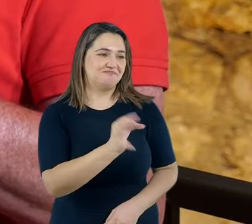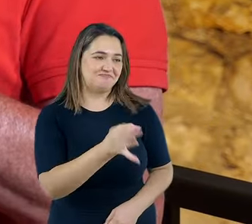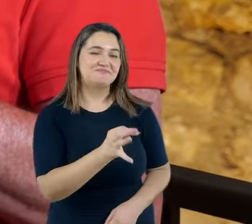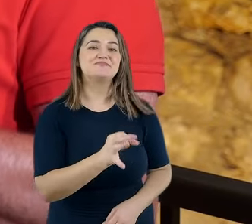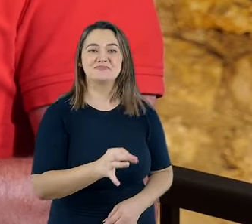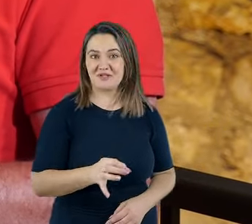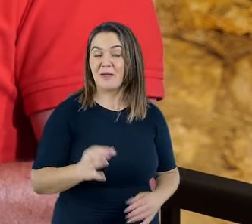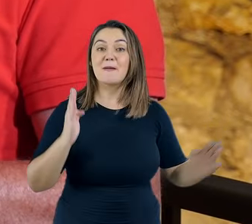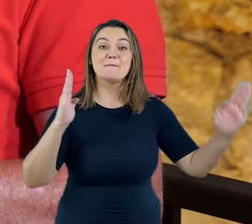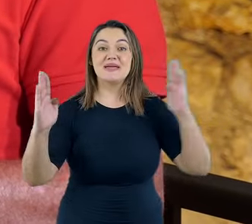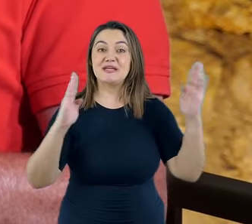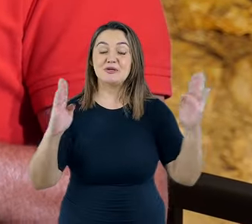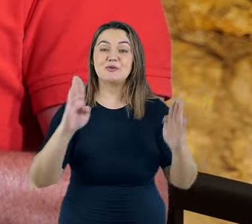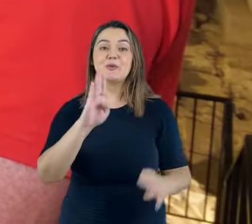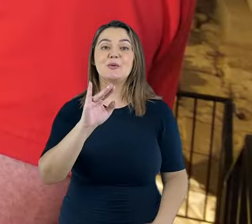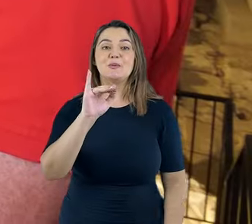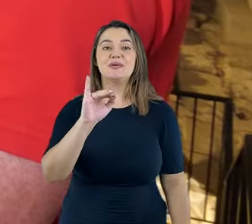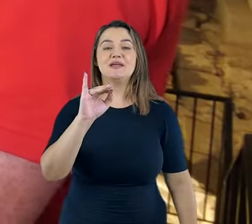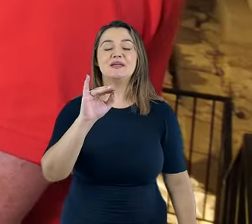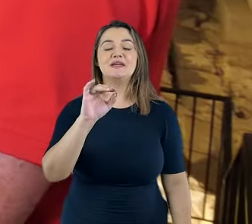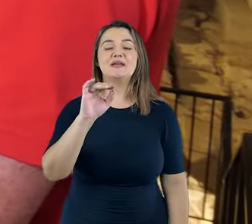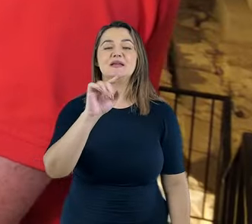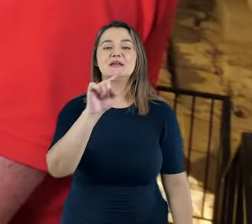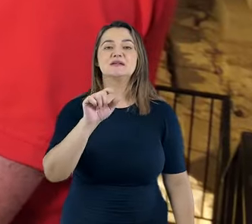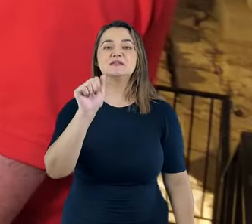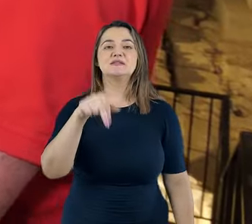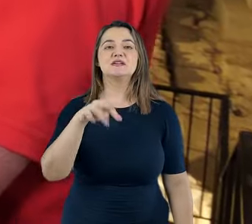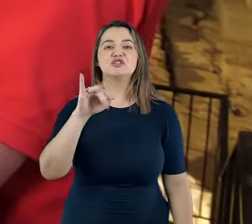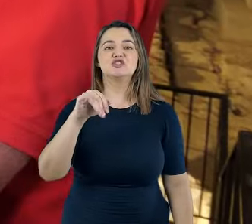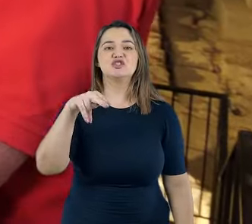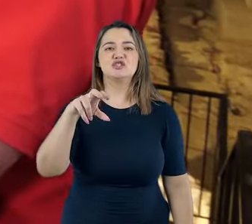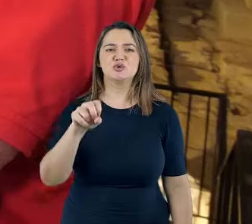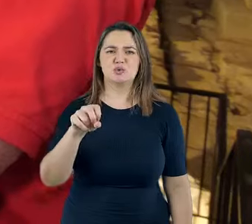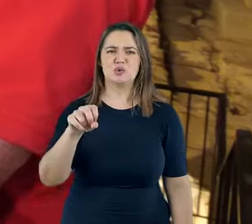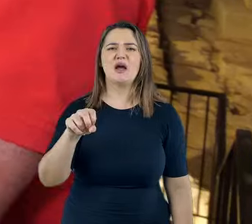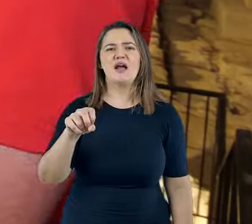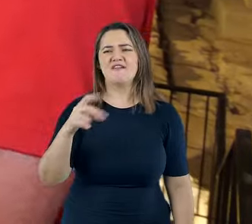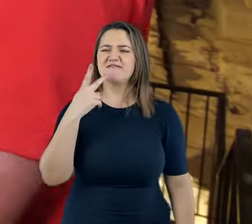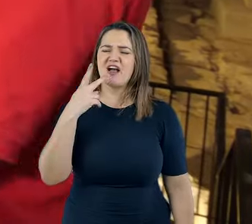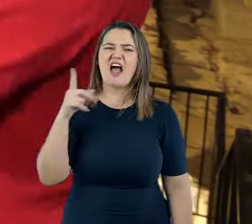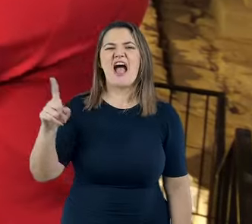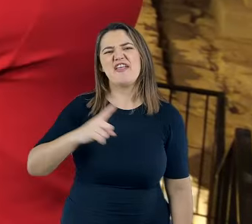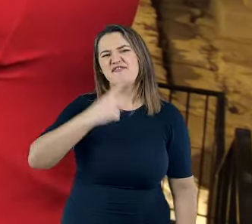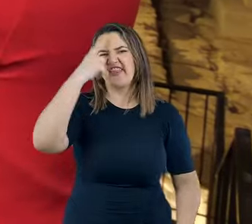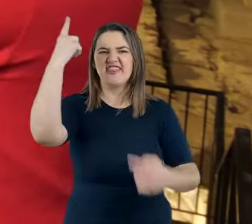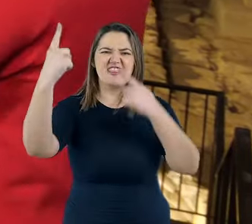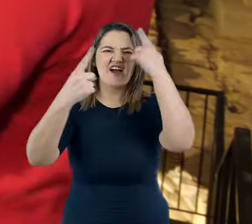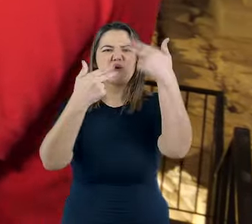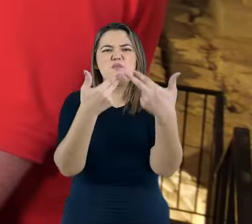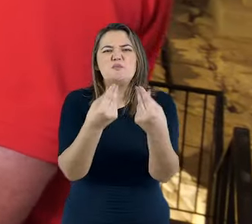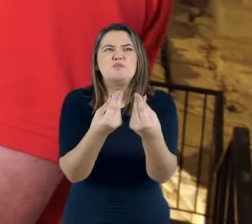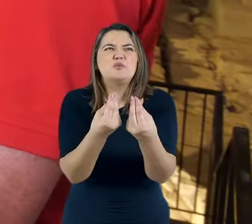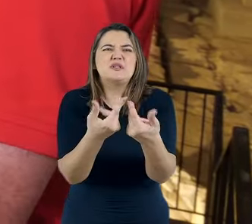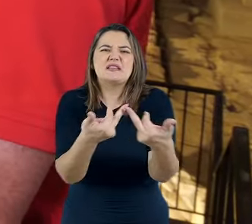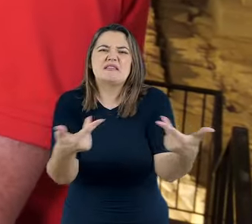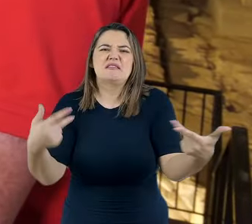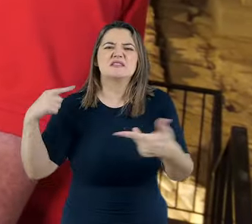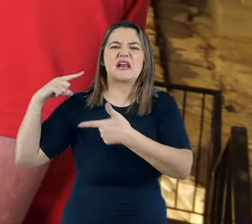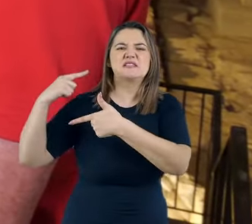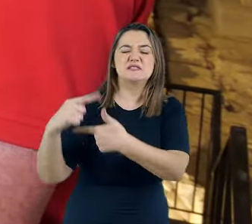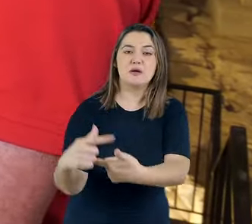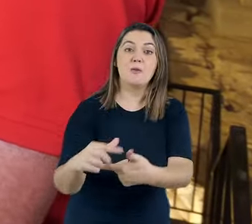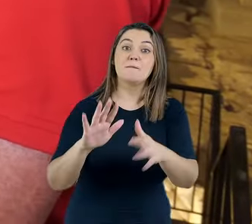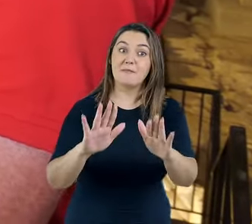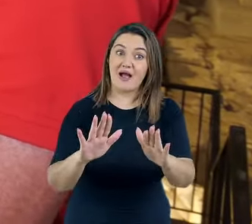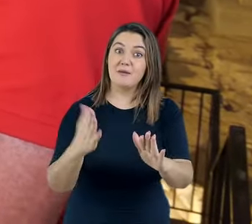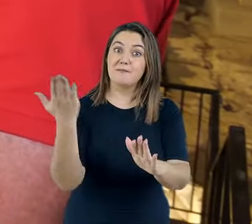falou dos bizantinos, né, que sempre a gente tem essa costume, os bizantinos criaram tradições aqui, inventaram coisas aqui. Mas temos que levar